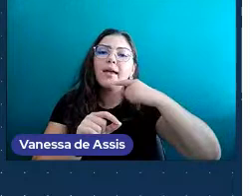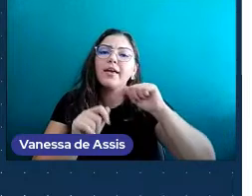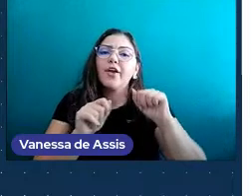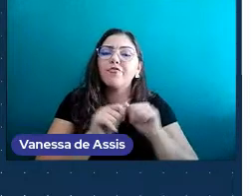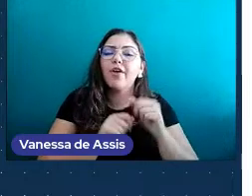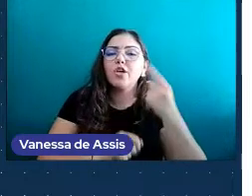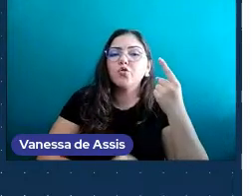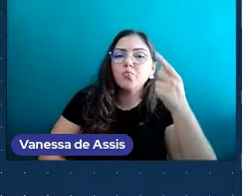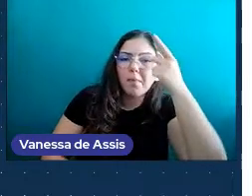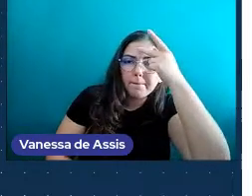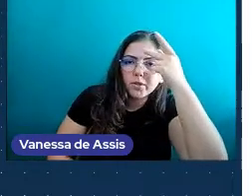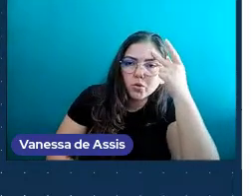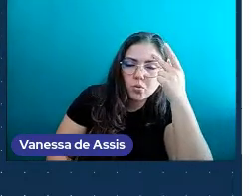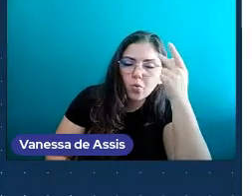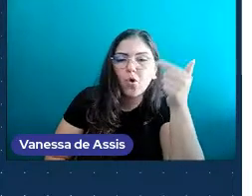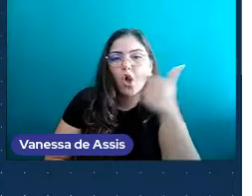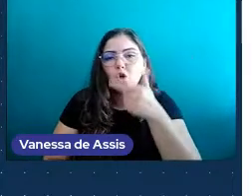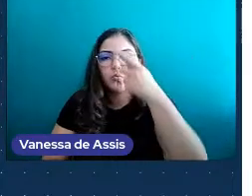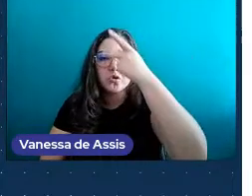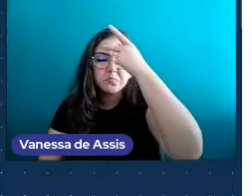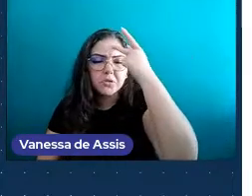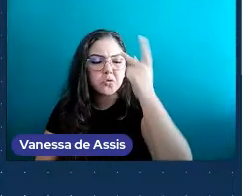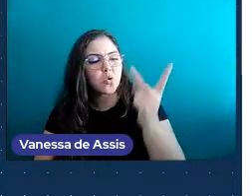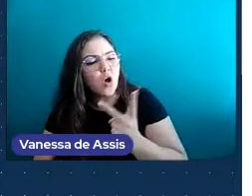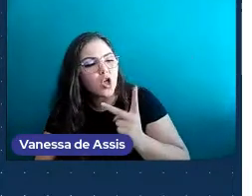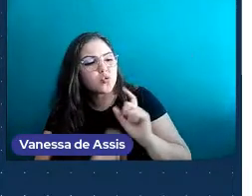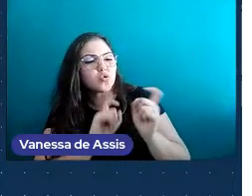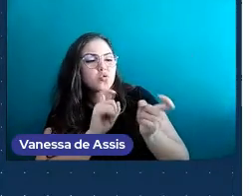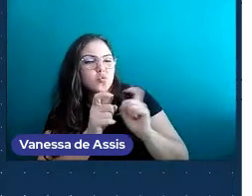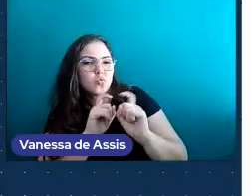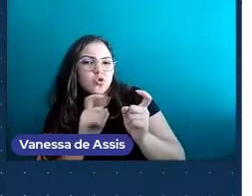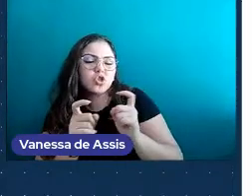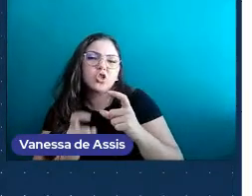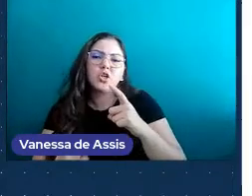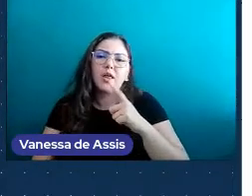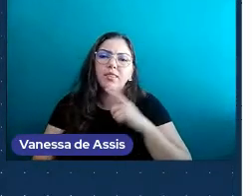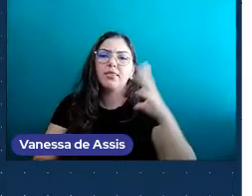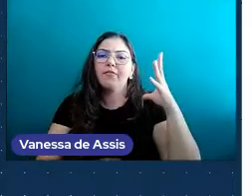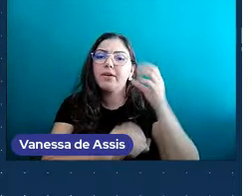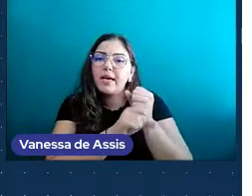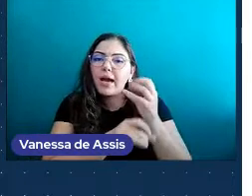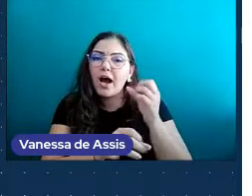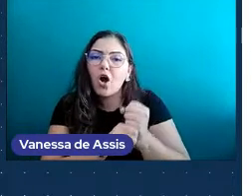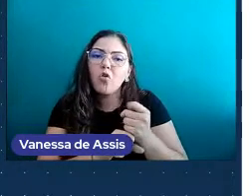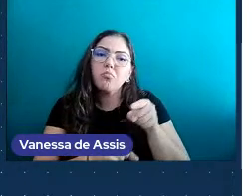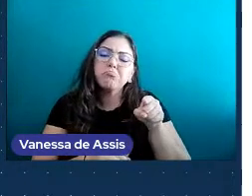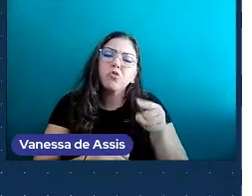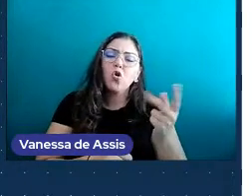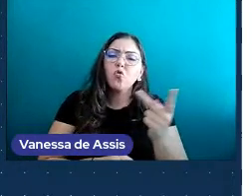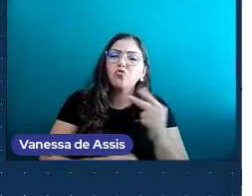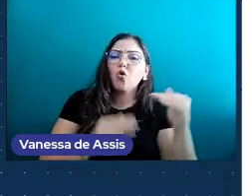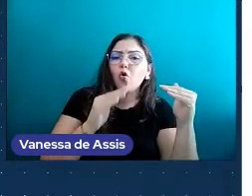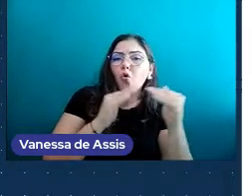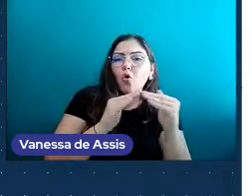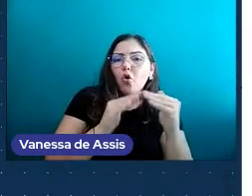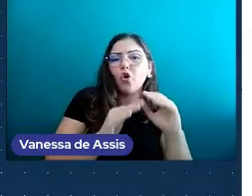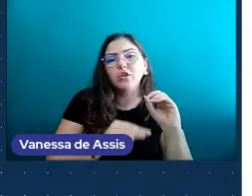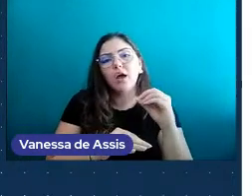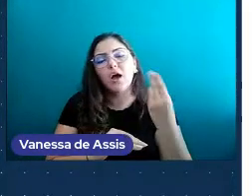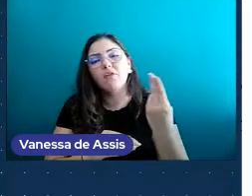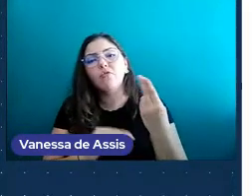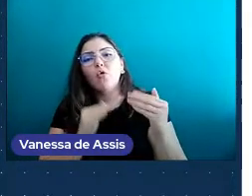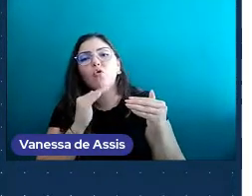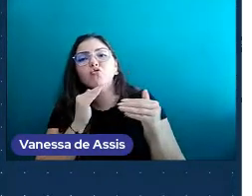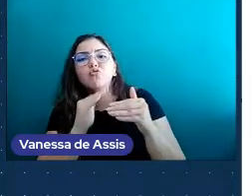pessoas que discutiam? Teve algum cálculo de concordância? E eu particularmente discordo, mas